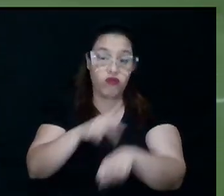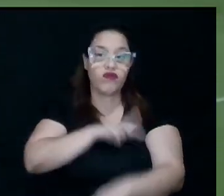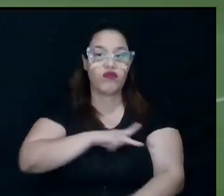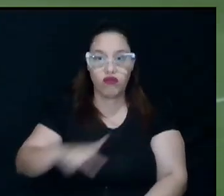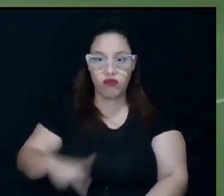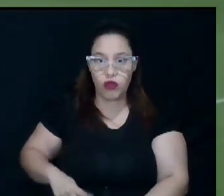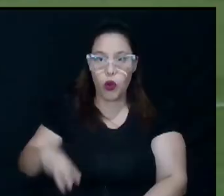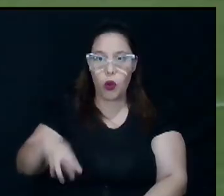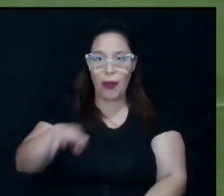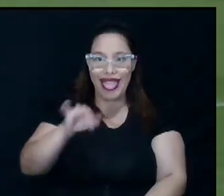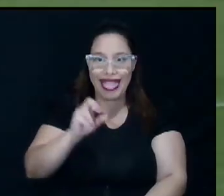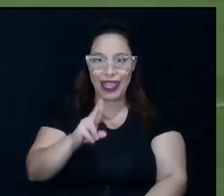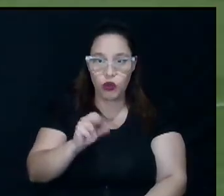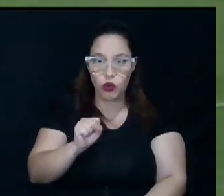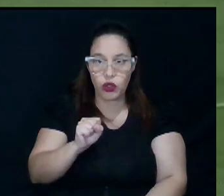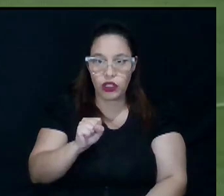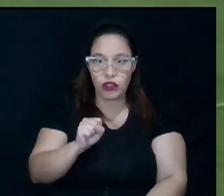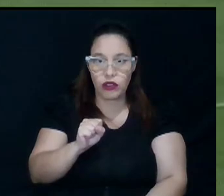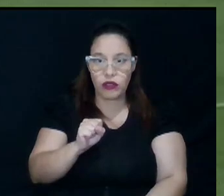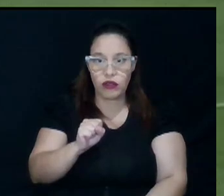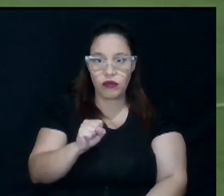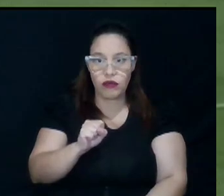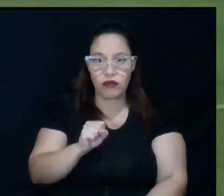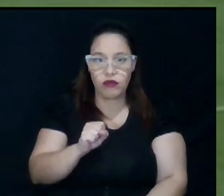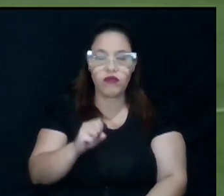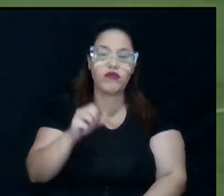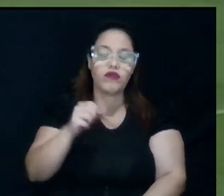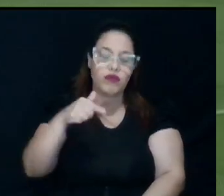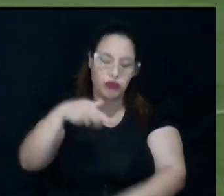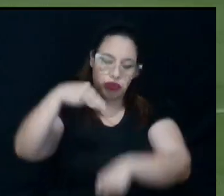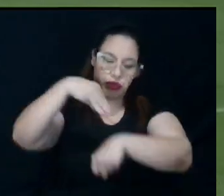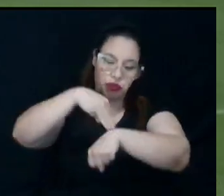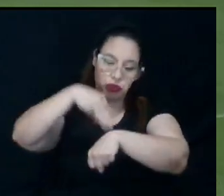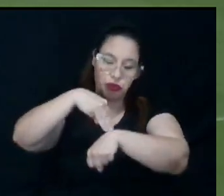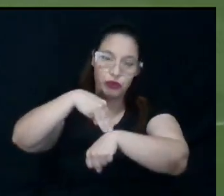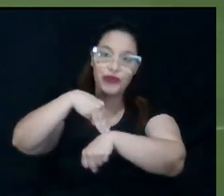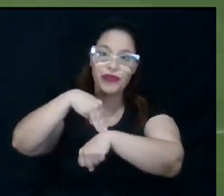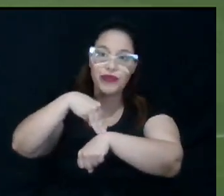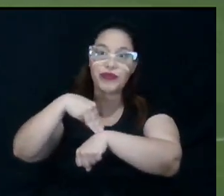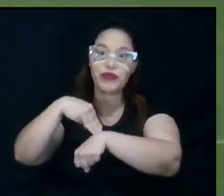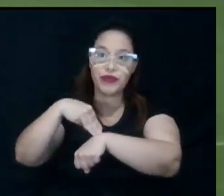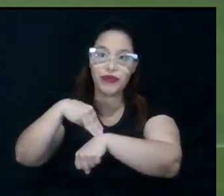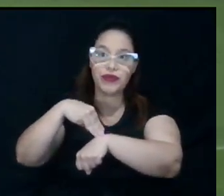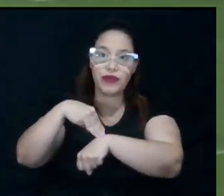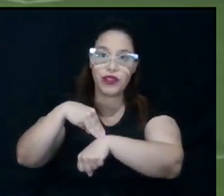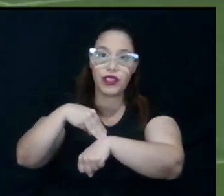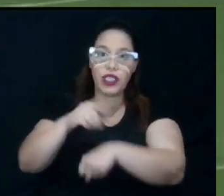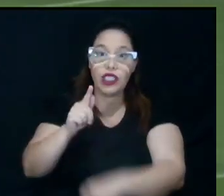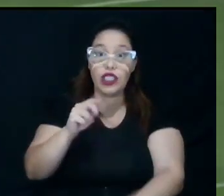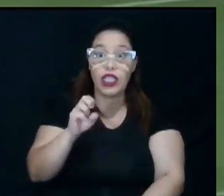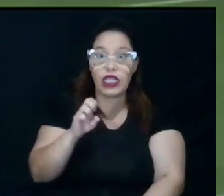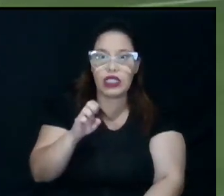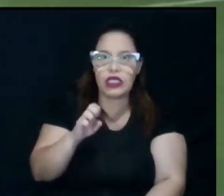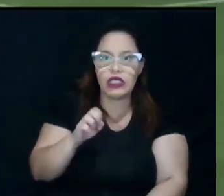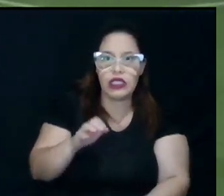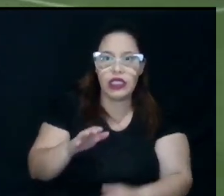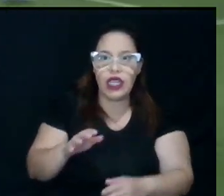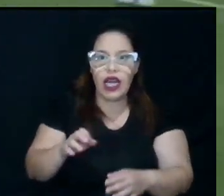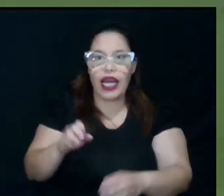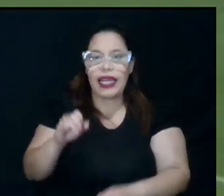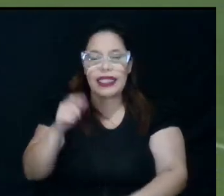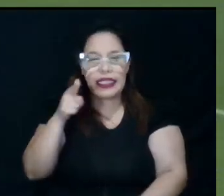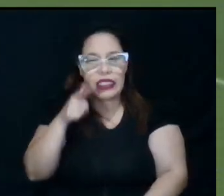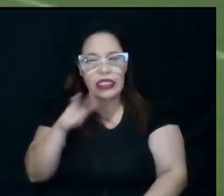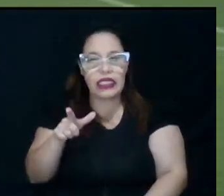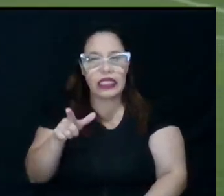à esquerda do gol. Aos 7 minutos, após cobrança de escanteio, Gé, quase caindo, acertou o canto e